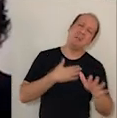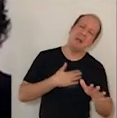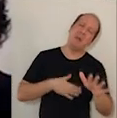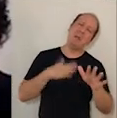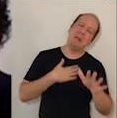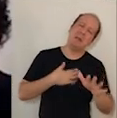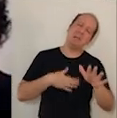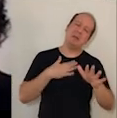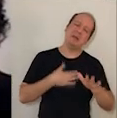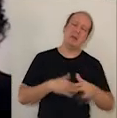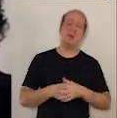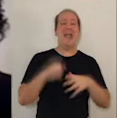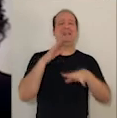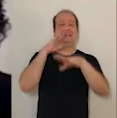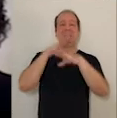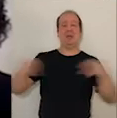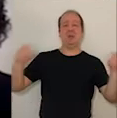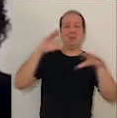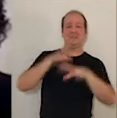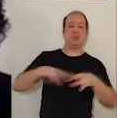Colomba, tem que ser mais,